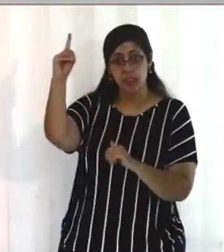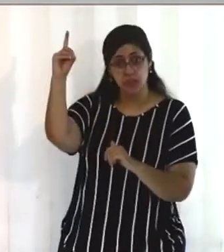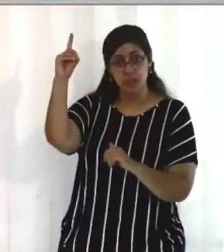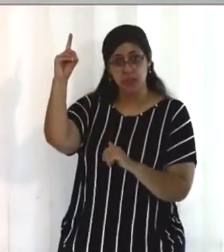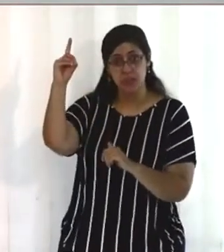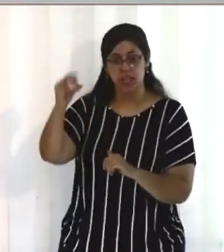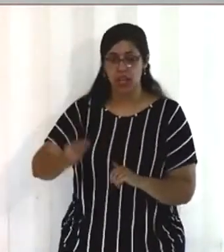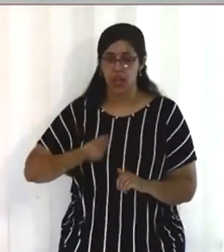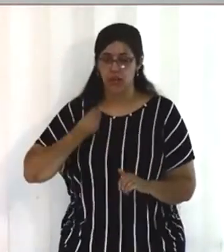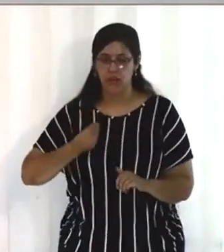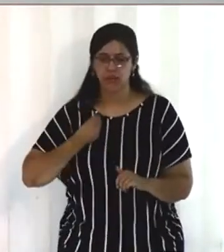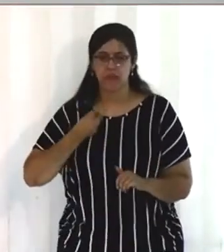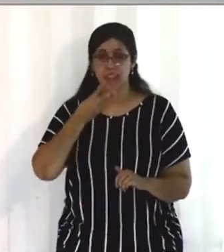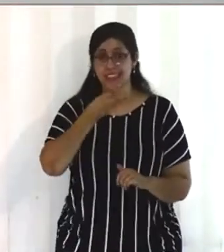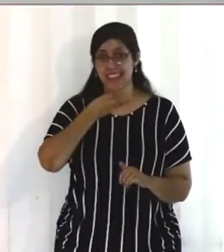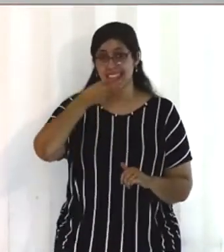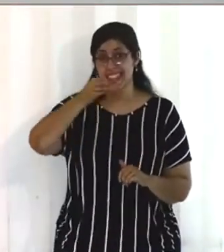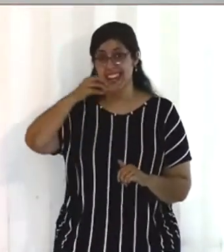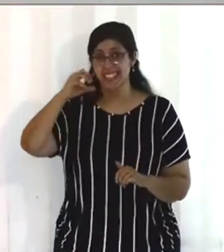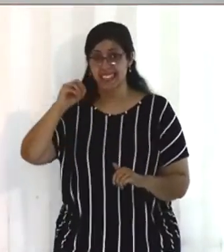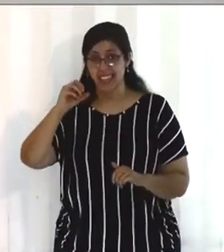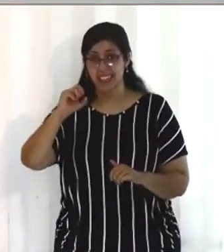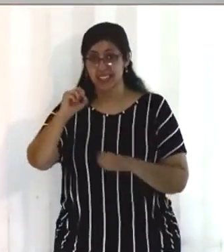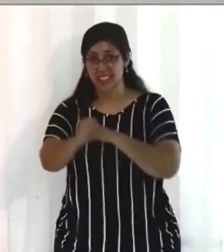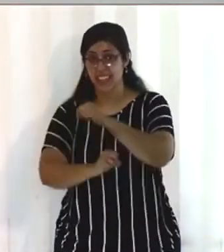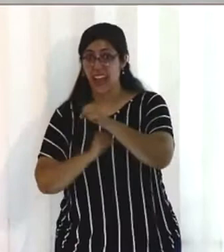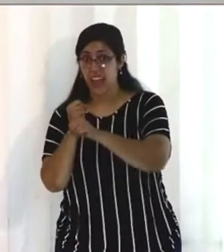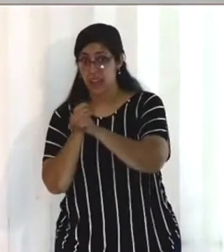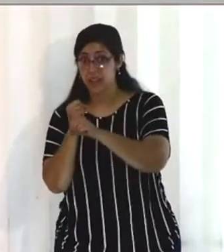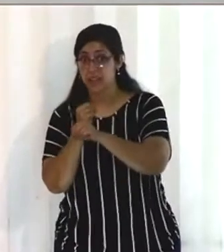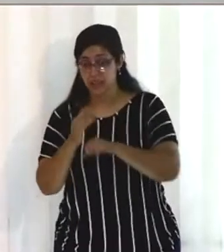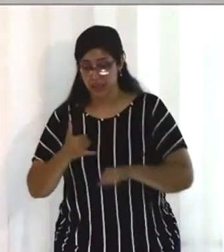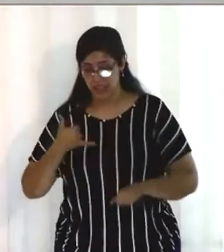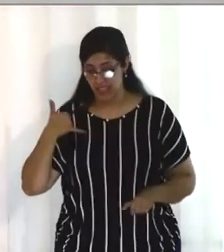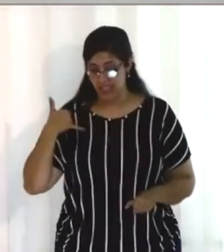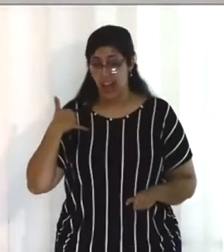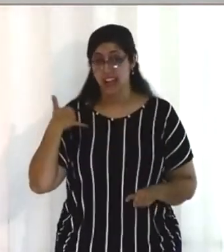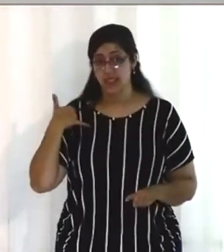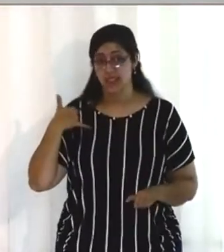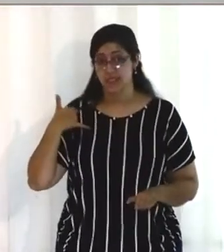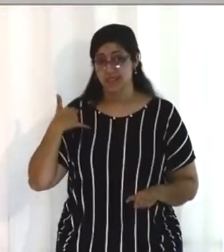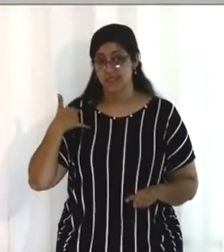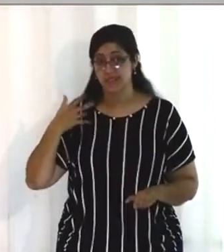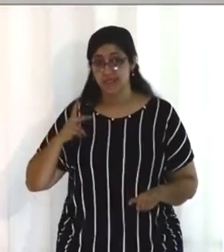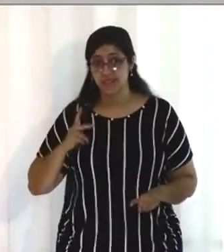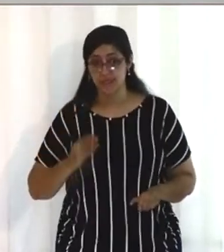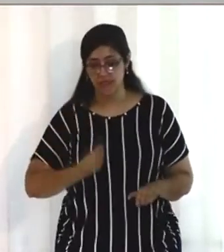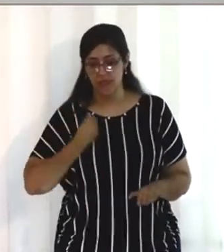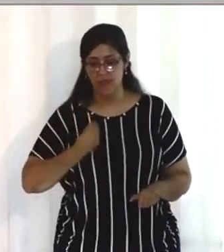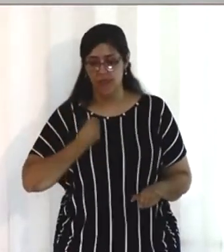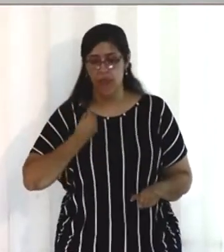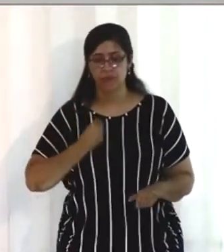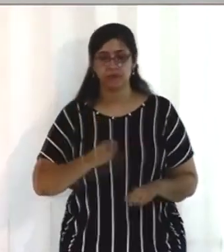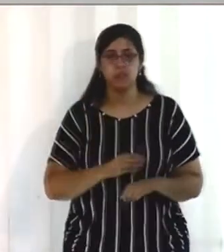300 anos e teve filhos e filhas. Todos os dias de Enoque